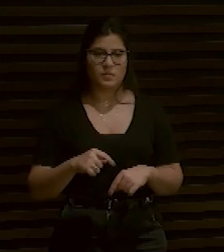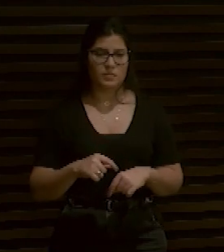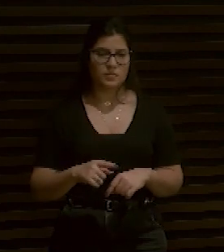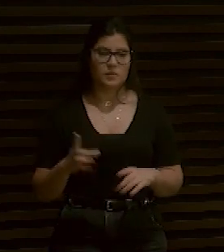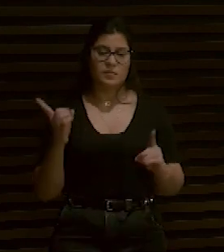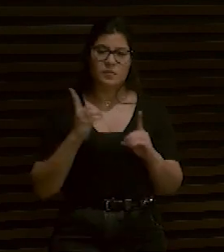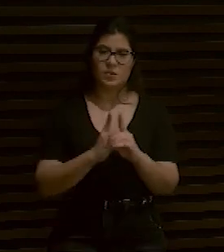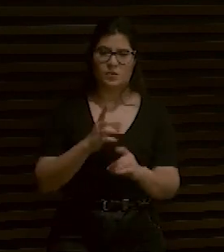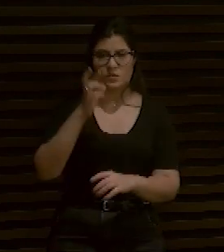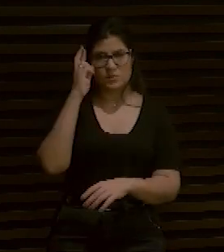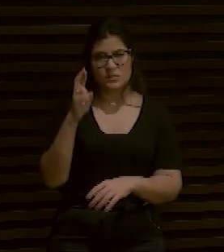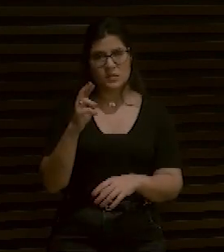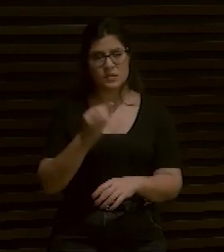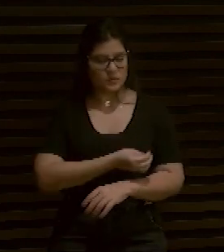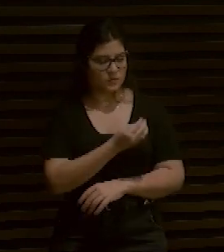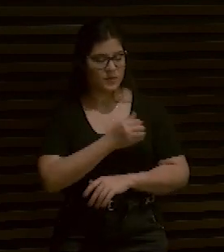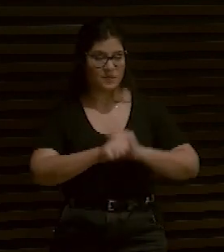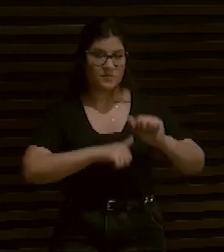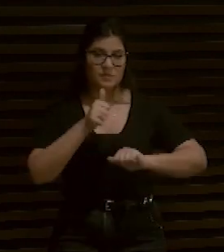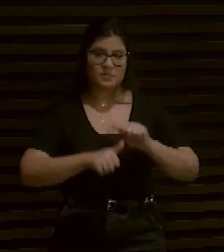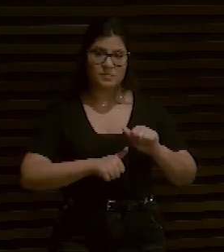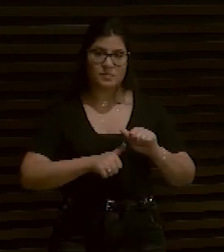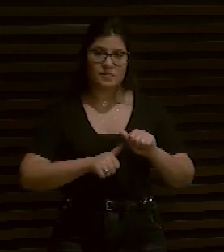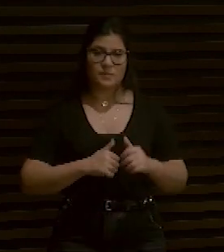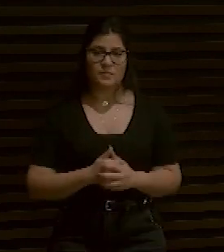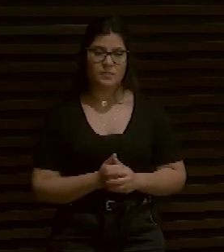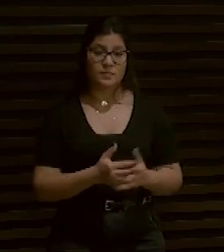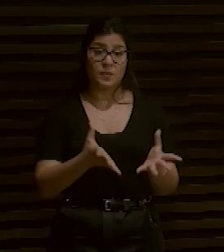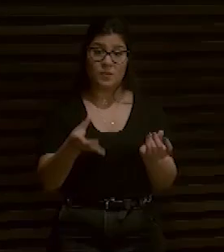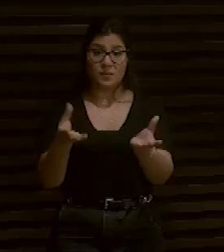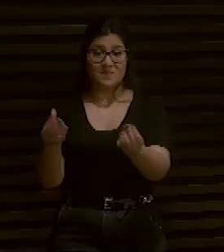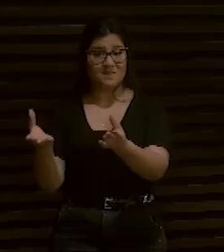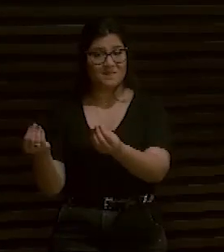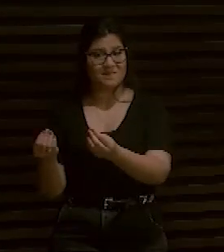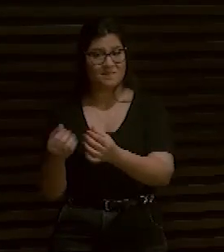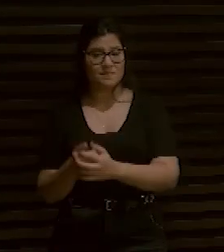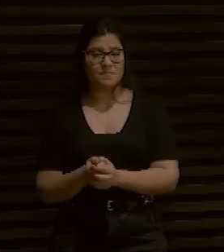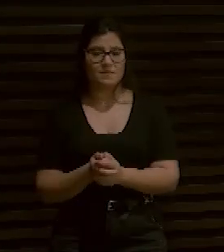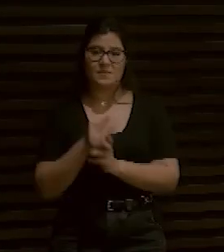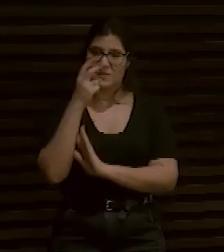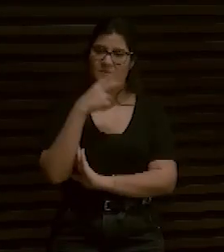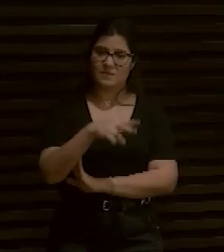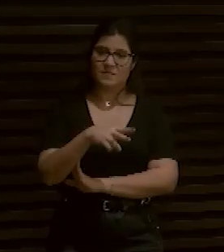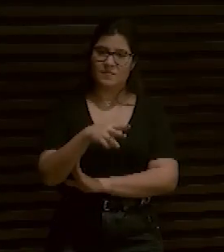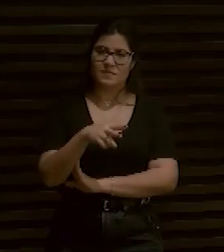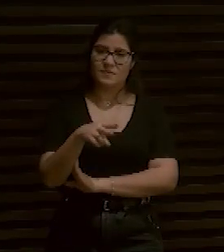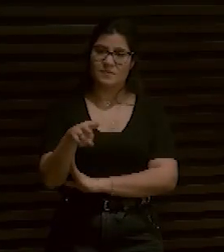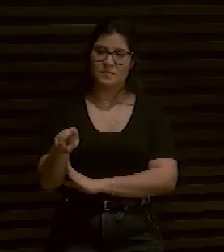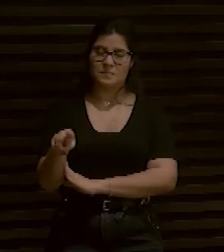e tiveram suas vidas transformadas? Muitos. Posso olhar para alguns aqui agora. E posso